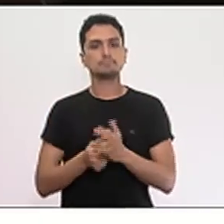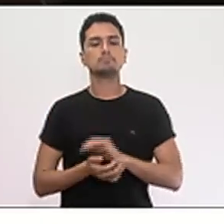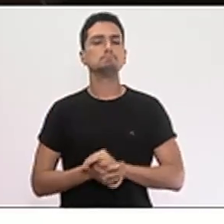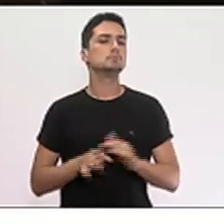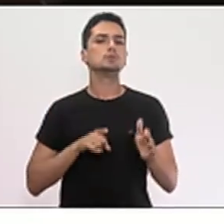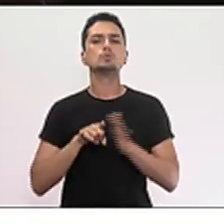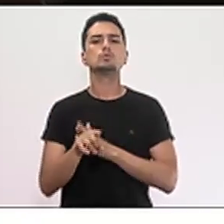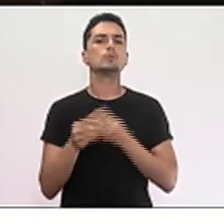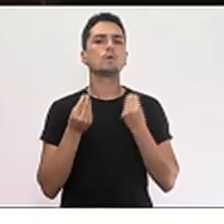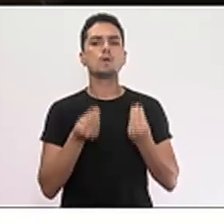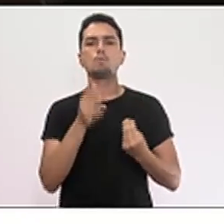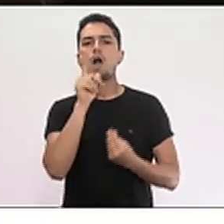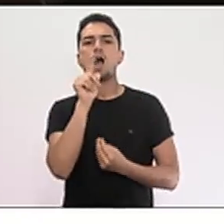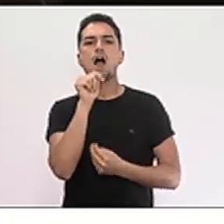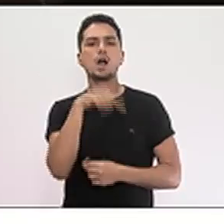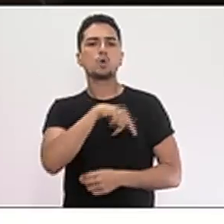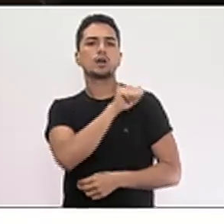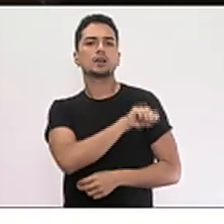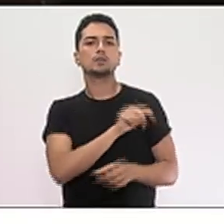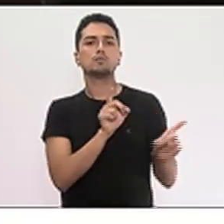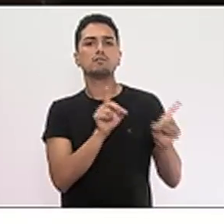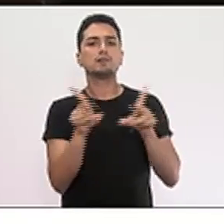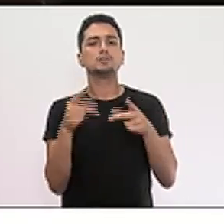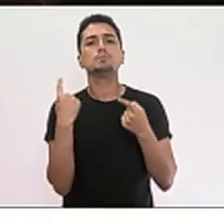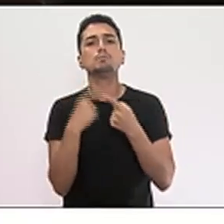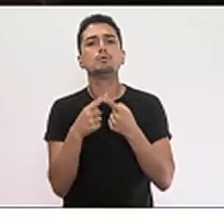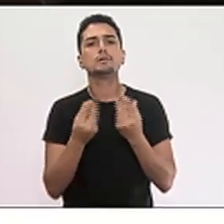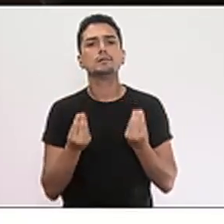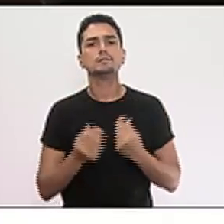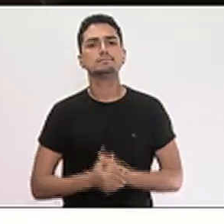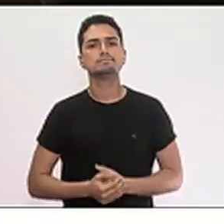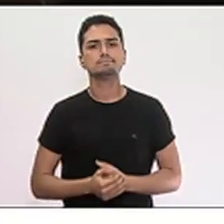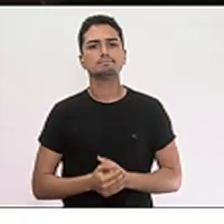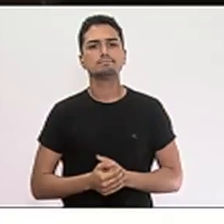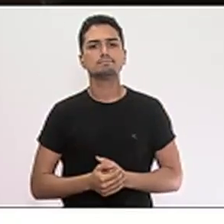vai vender a água do Rio de Janeiro? Por quê, presidente?